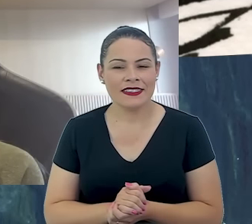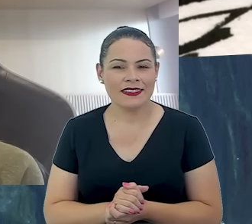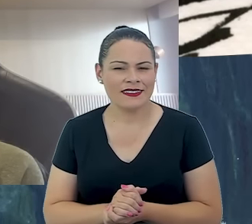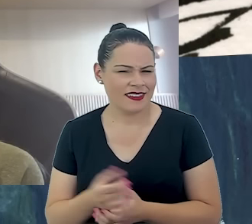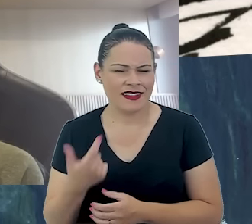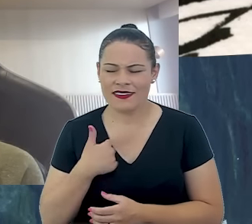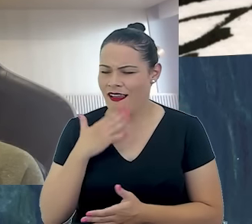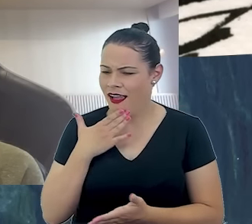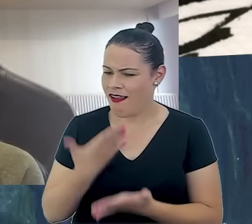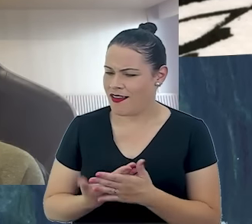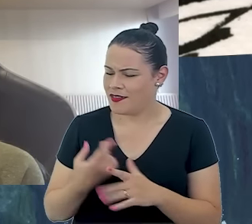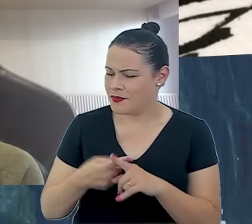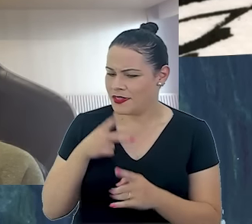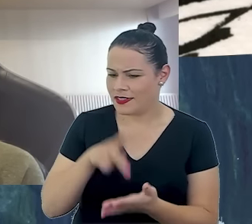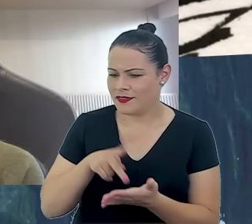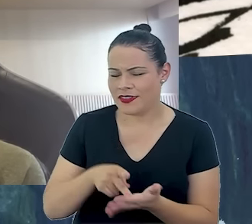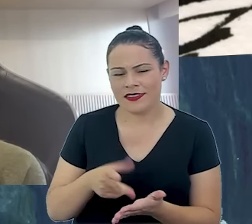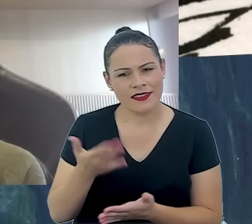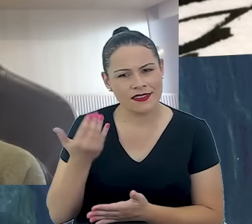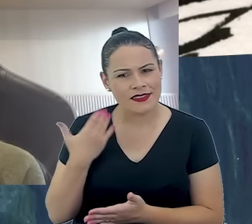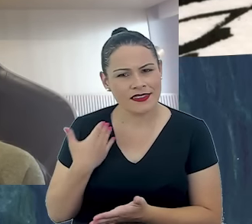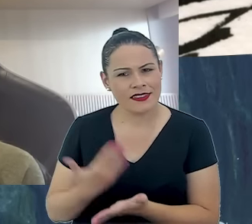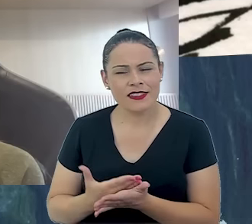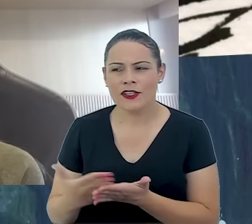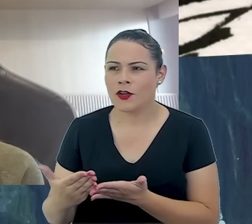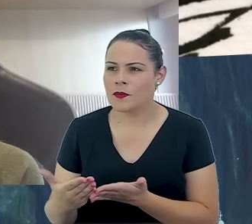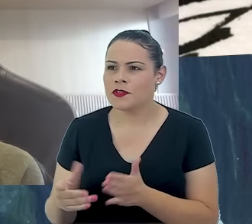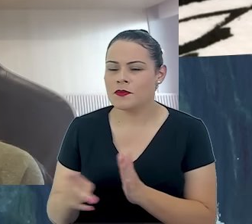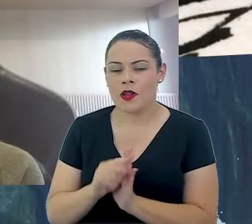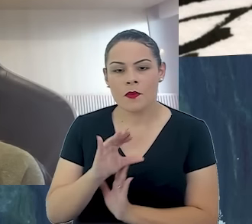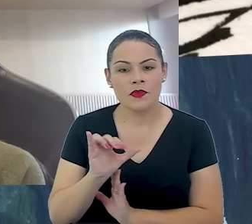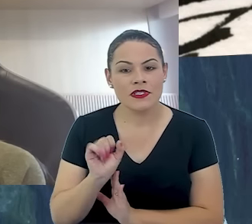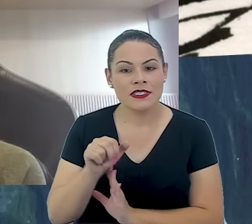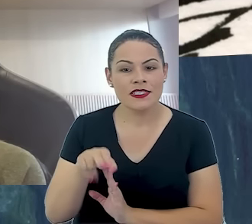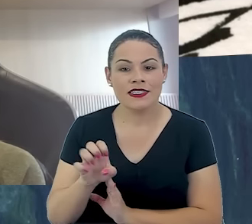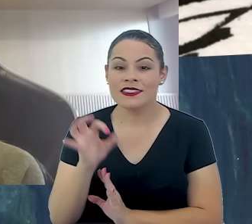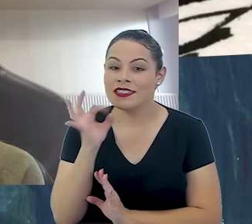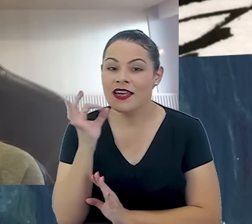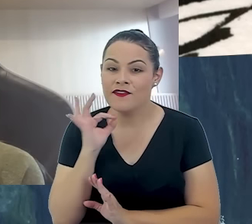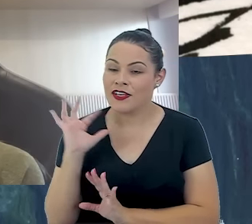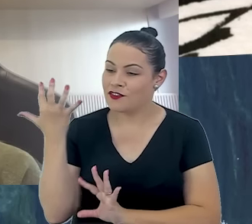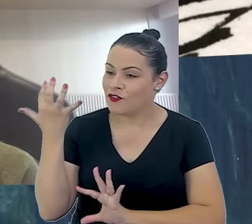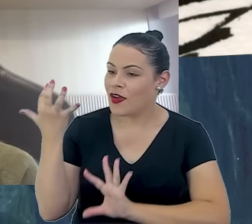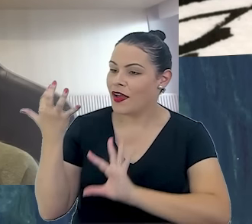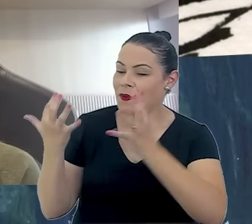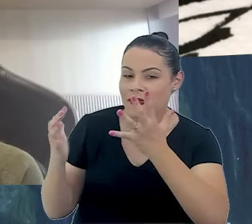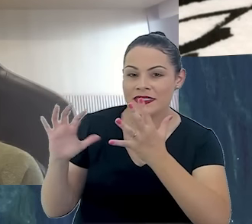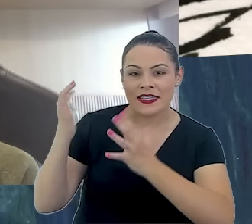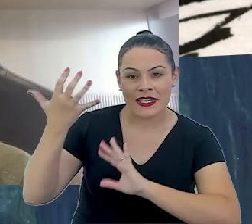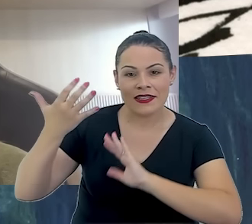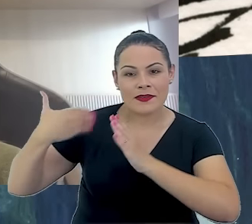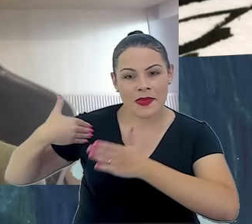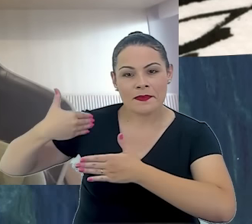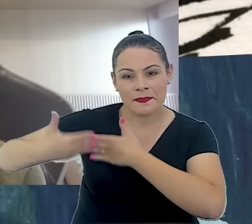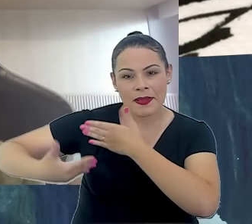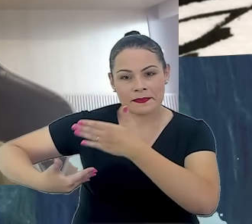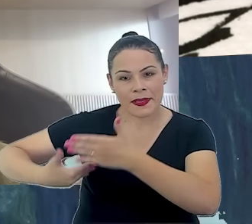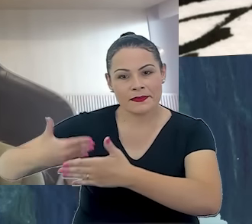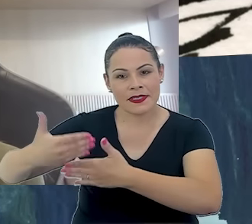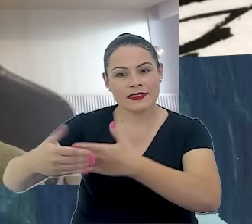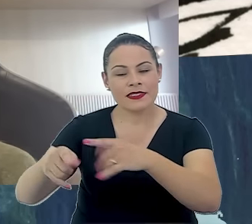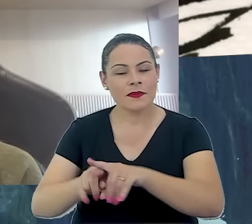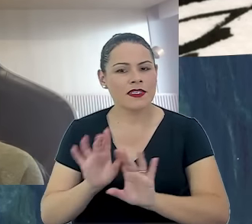eu impressionante que realmente desde desde desde do cisney verde Eles foram acontecer né a gente